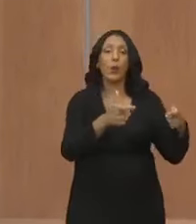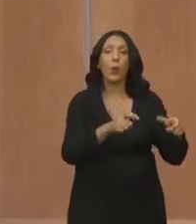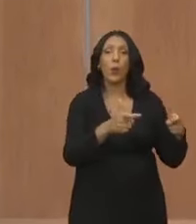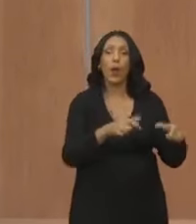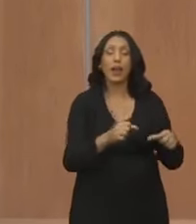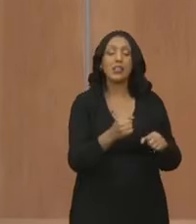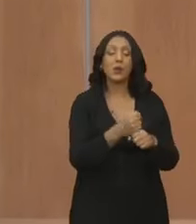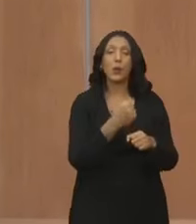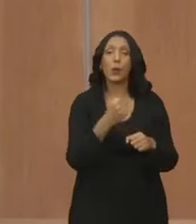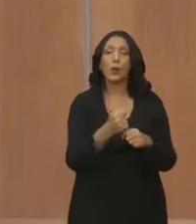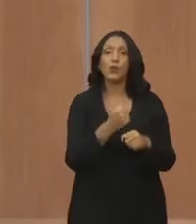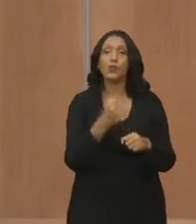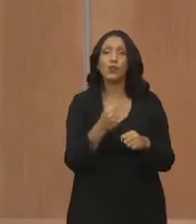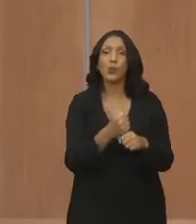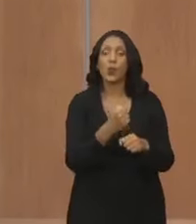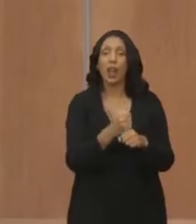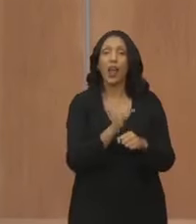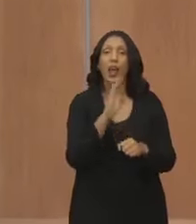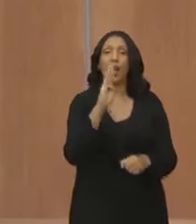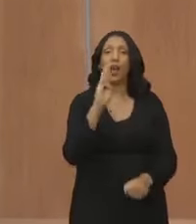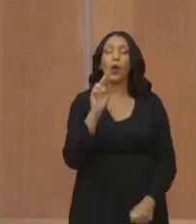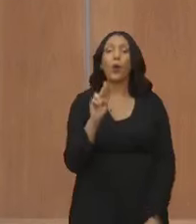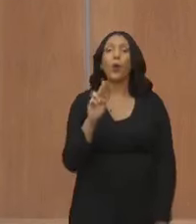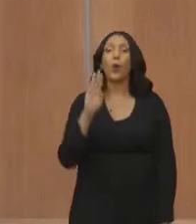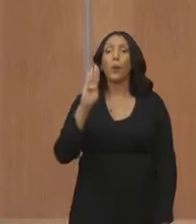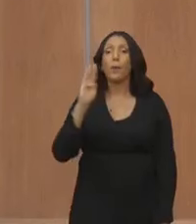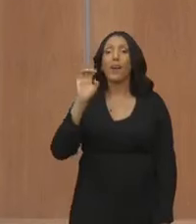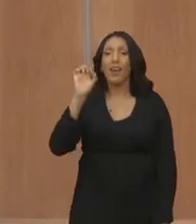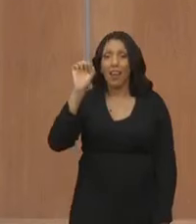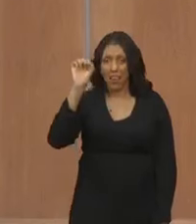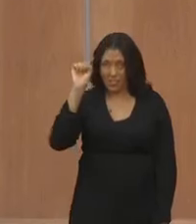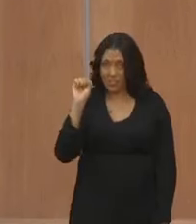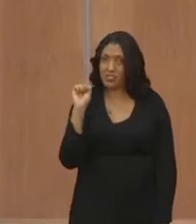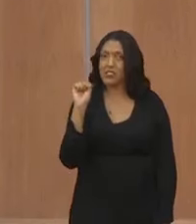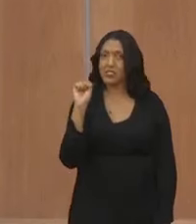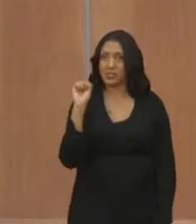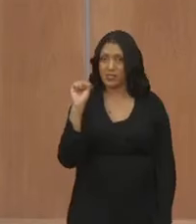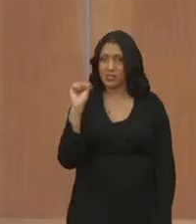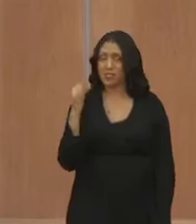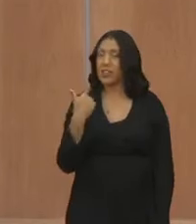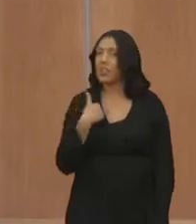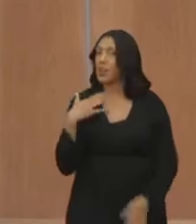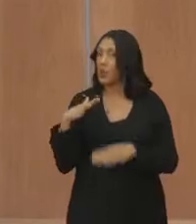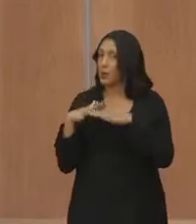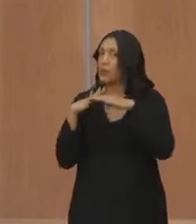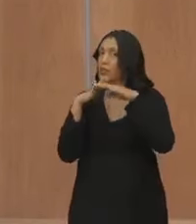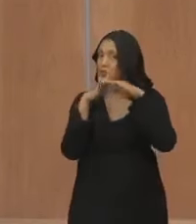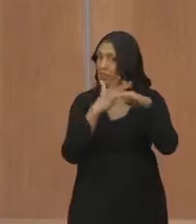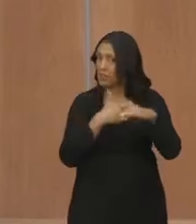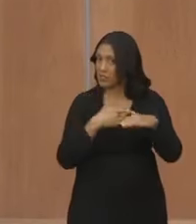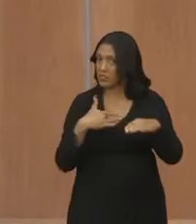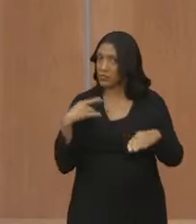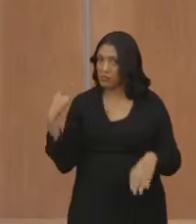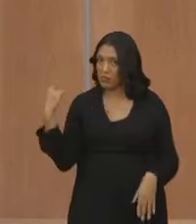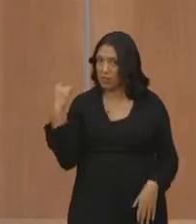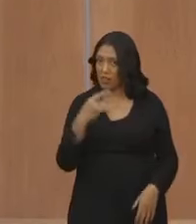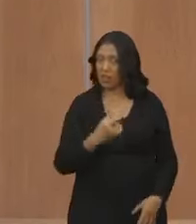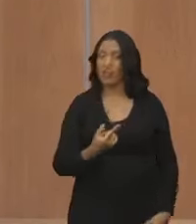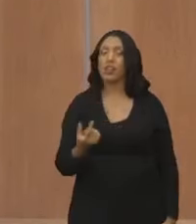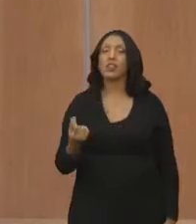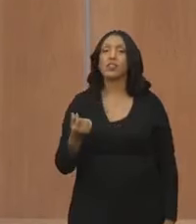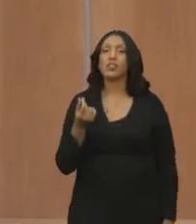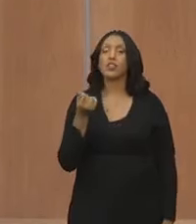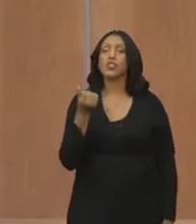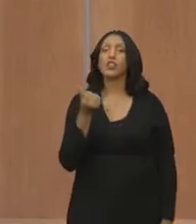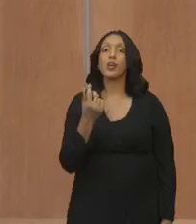construir naquela região uma UBS. Mas está lá, R$210 mil que eu mandei para a saúde e vou enviar mais agora, certo?